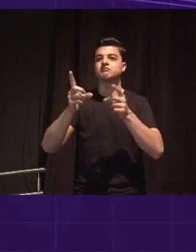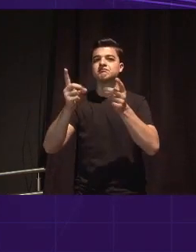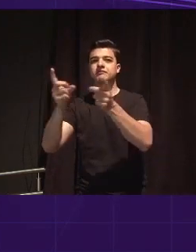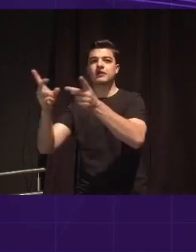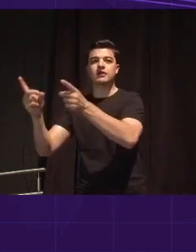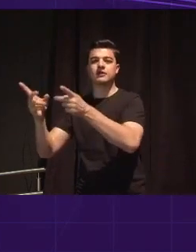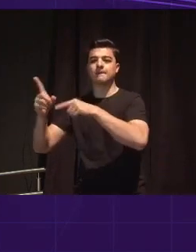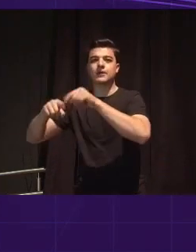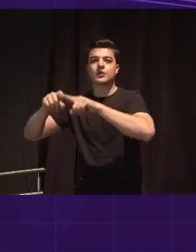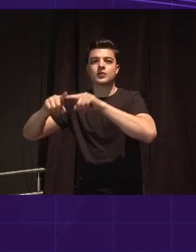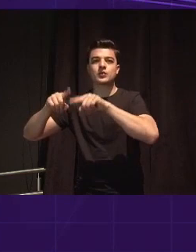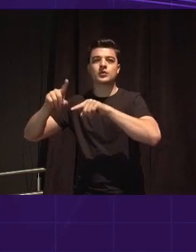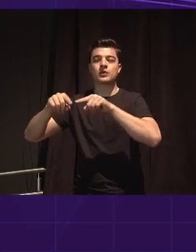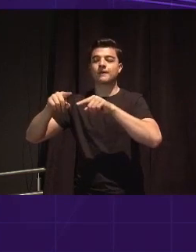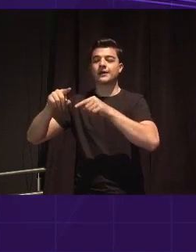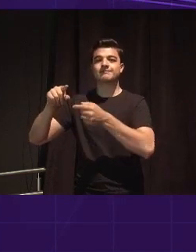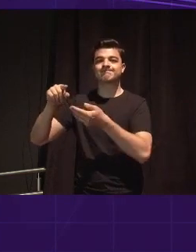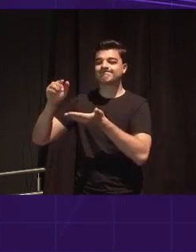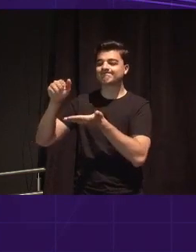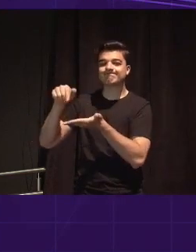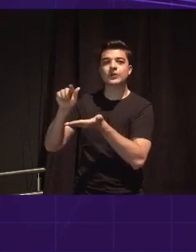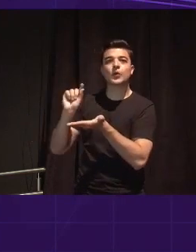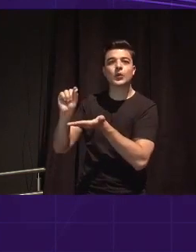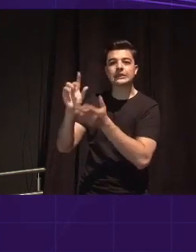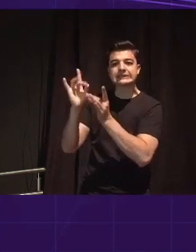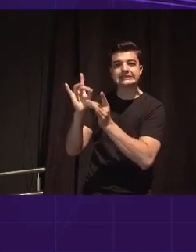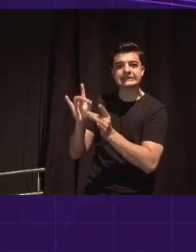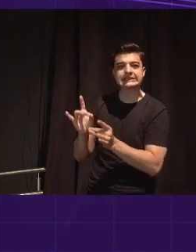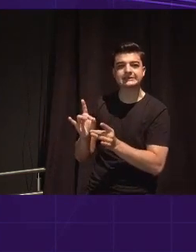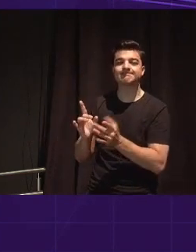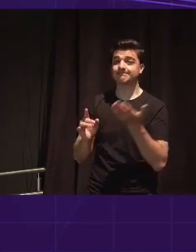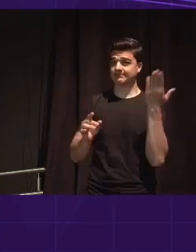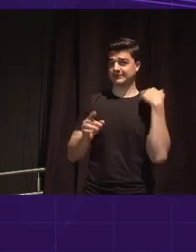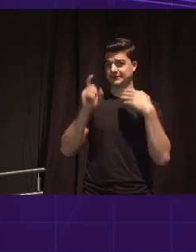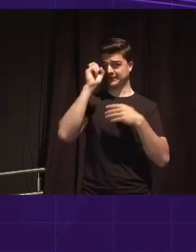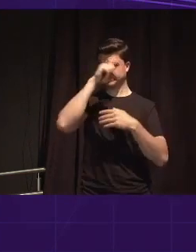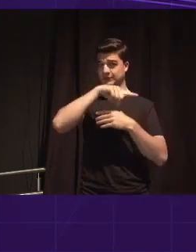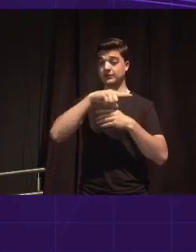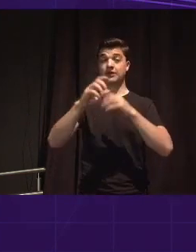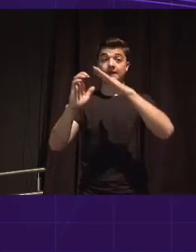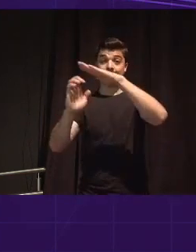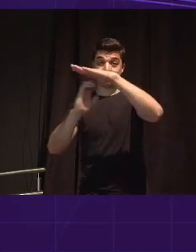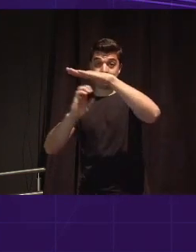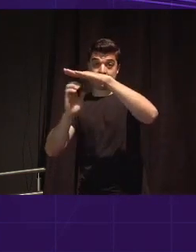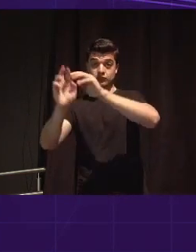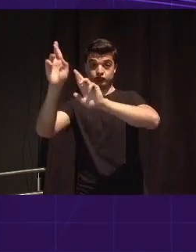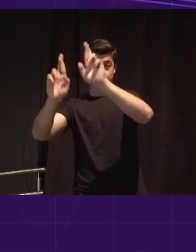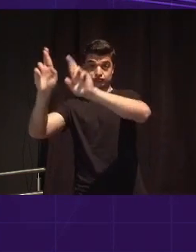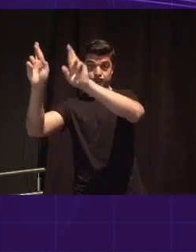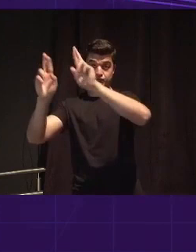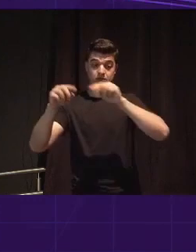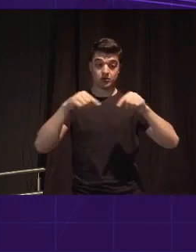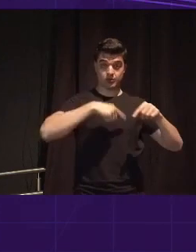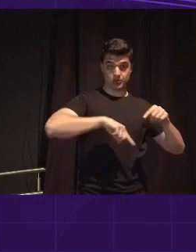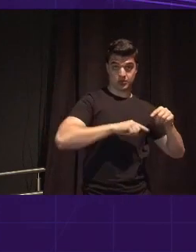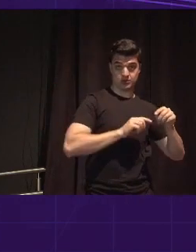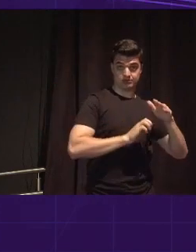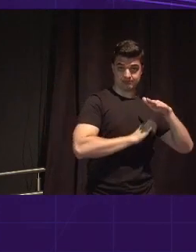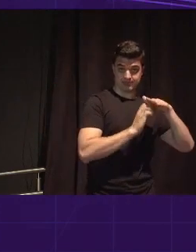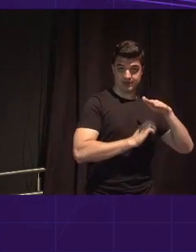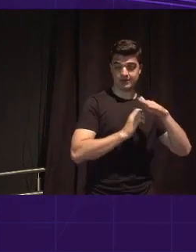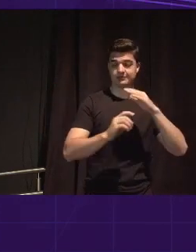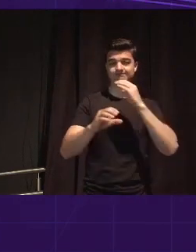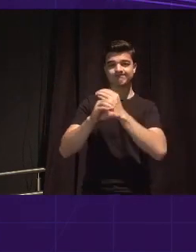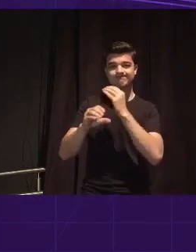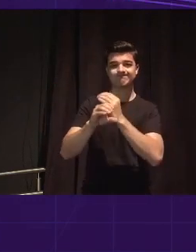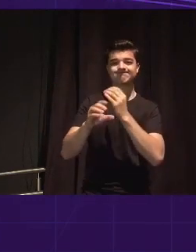de comunicação com os executivos, tá, da companhia, entendendo o que produto e engenharia estava fazendo para tocar a